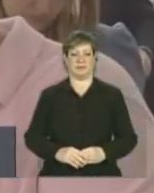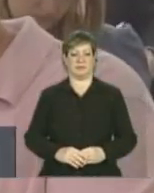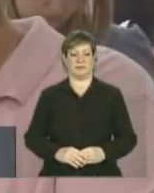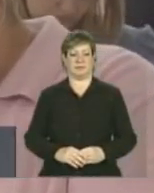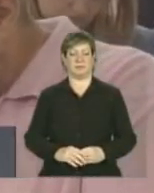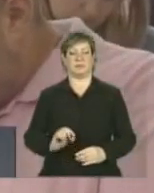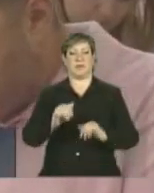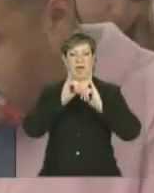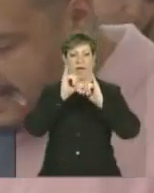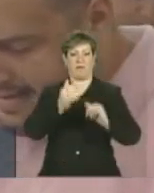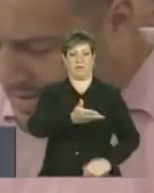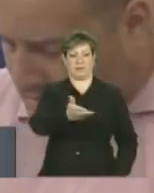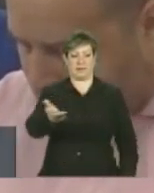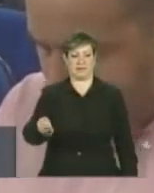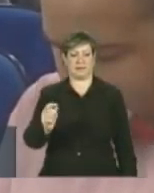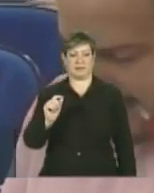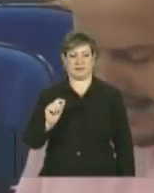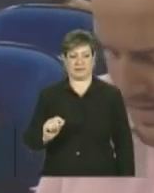dizer para vocês que